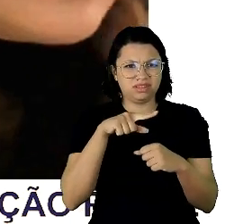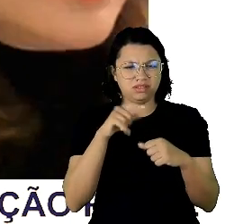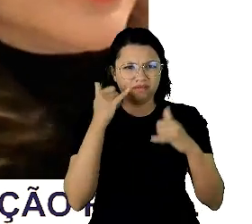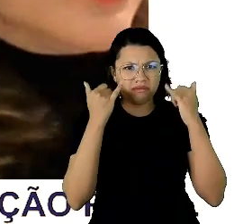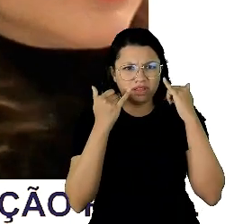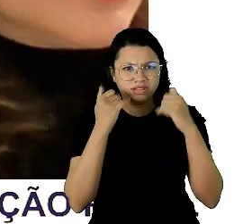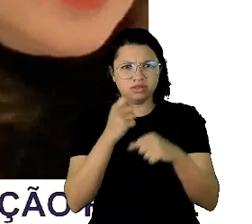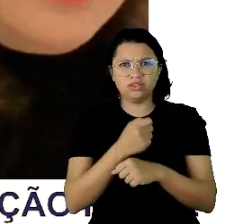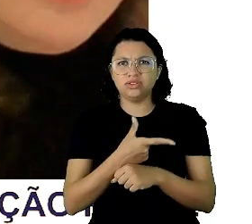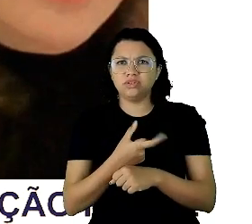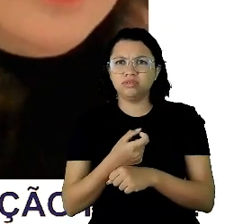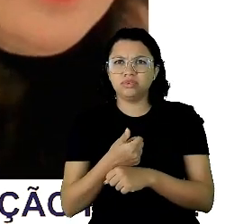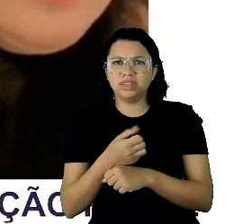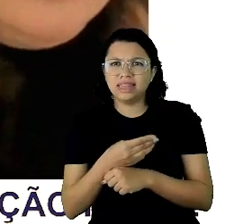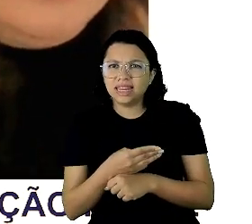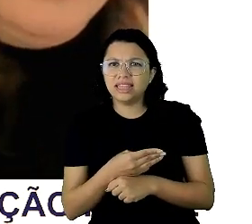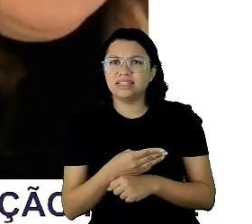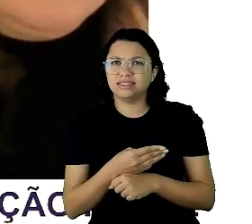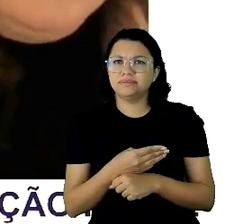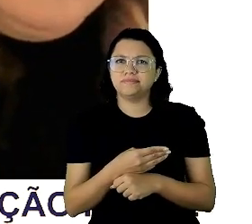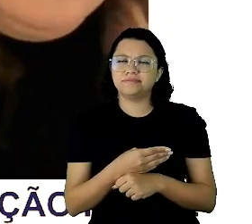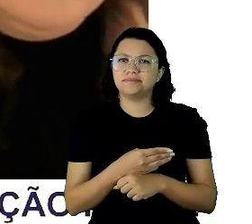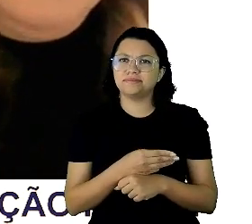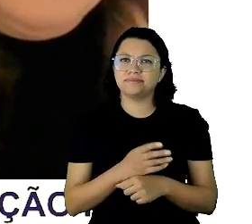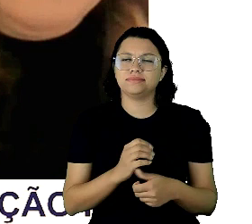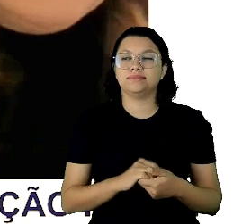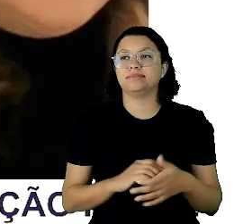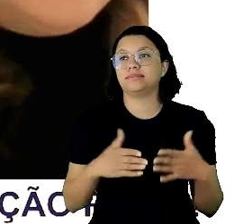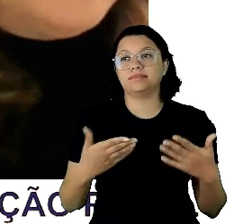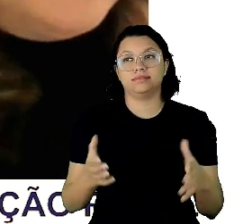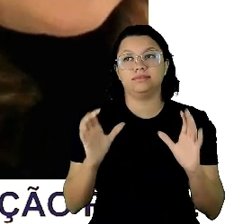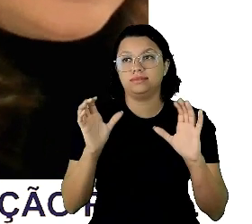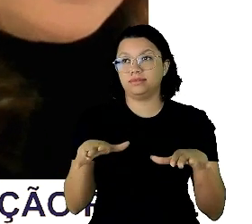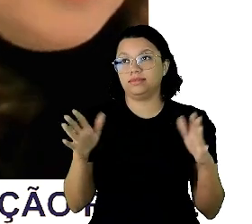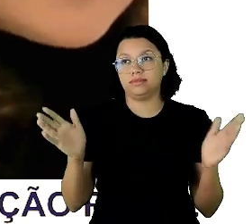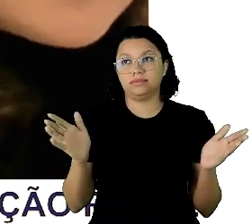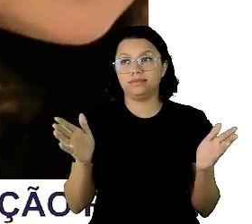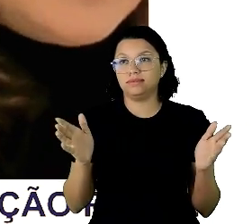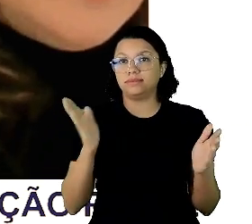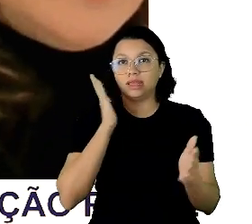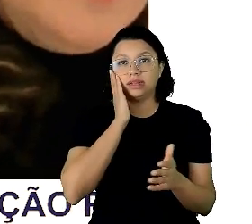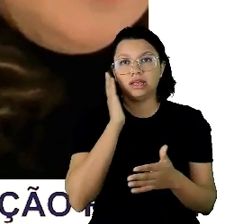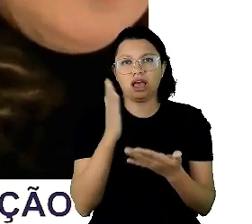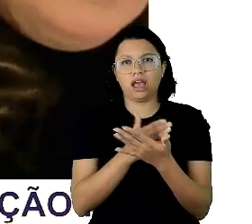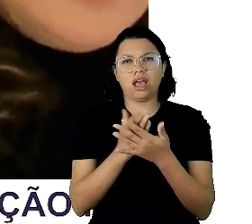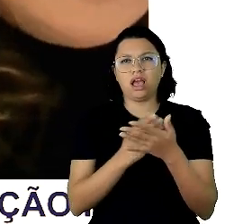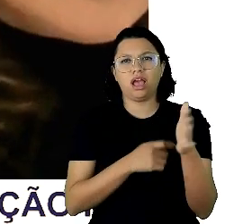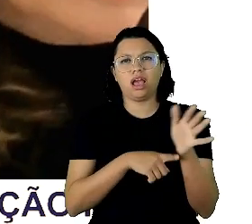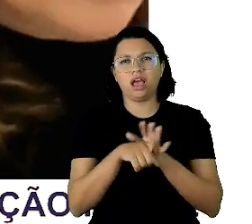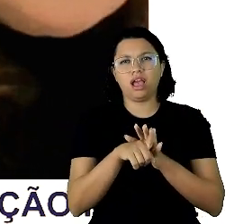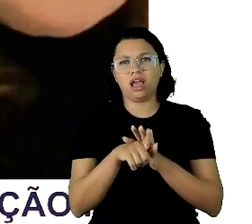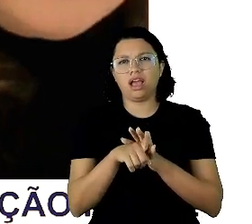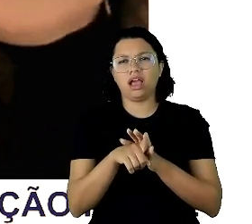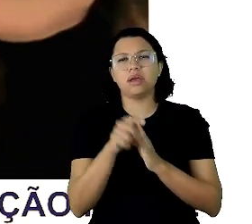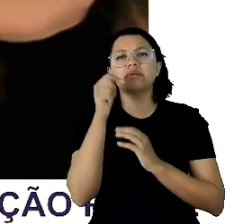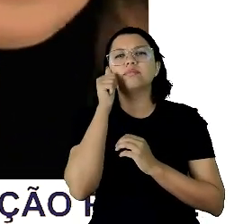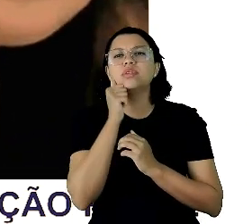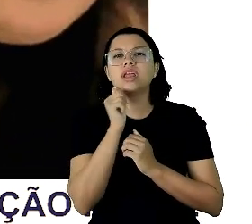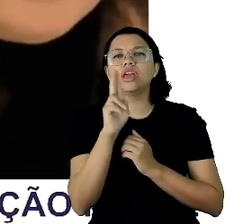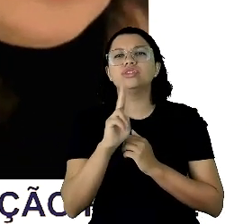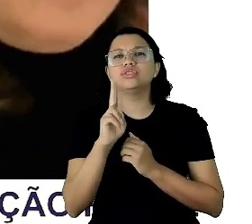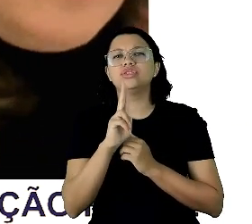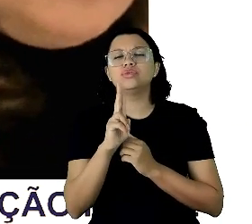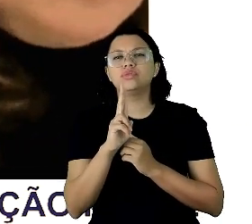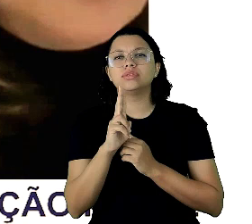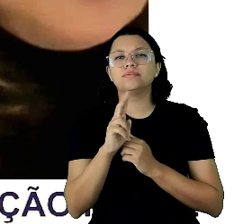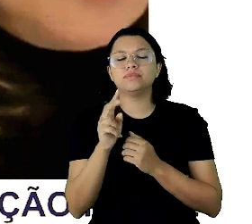8 anos de lá para cá. Então, é assim, sabe, algumas perguntas assim, mulheres que usam, vou só ler